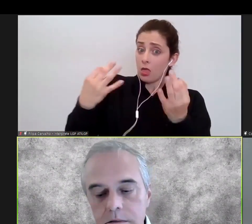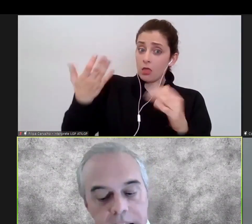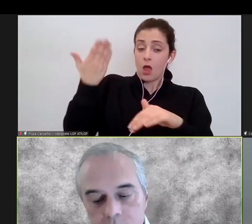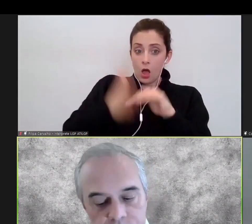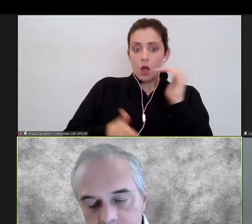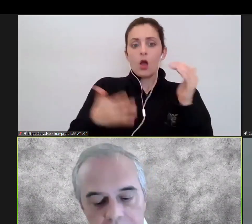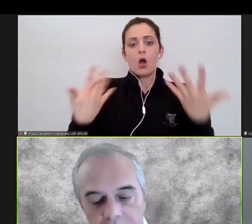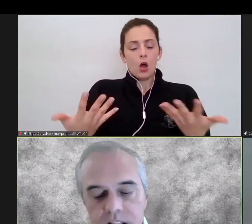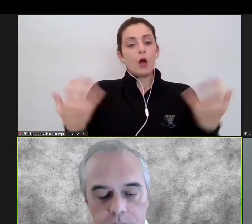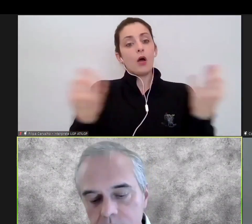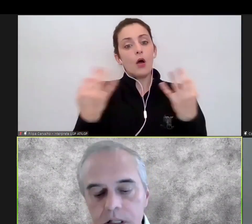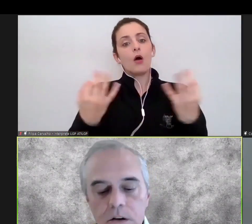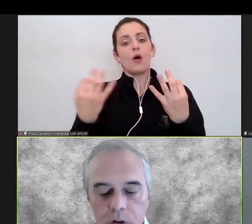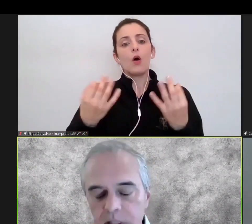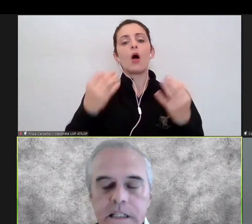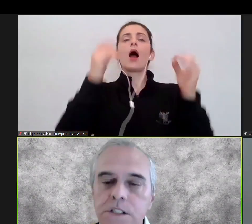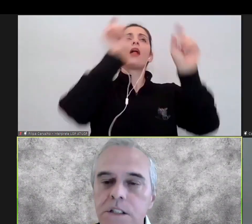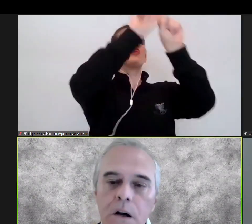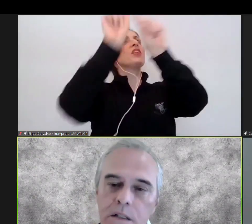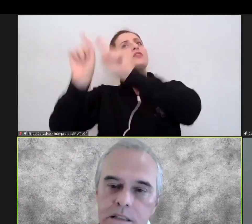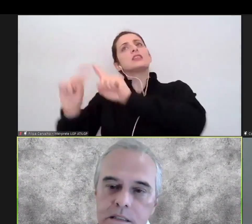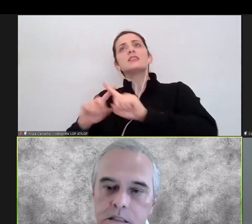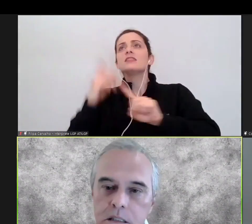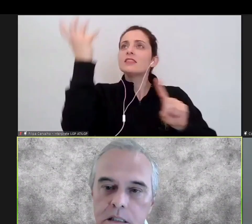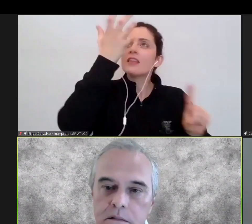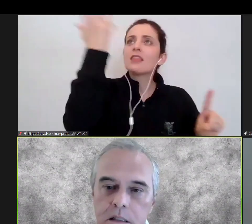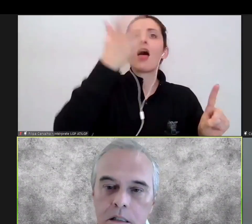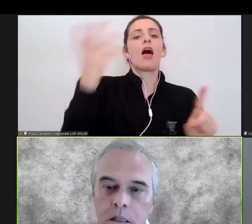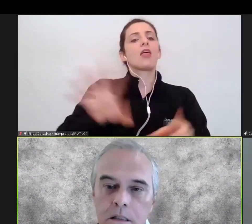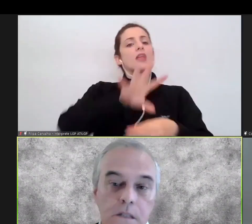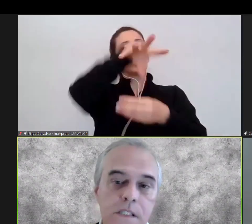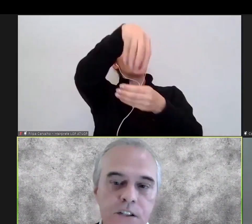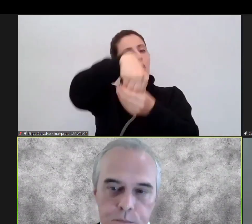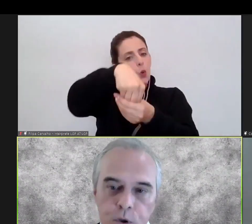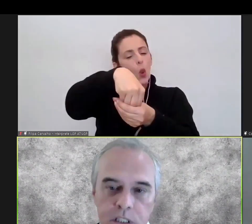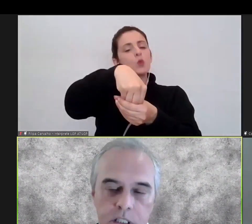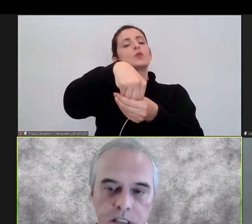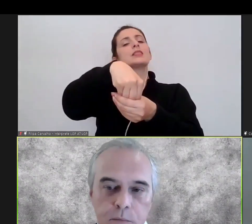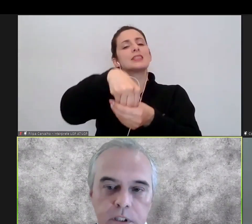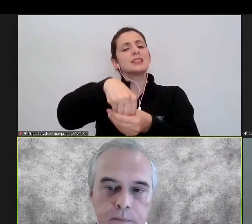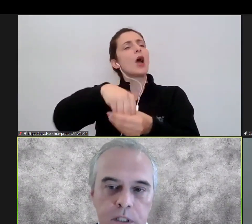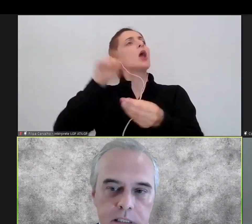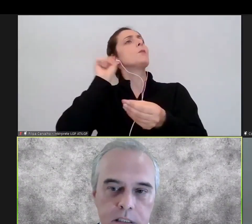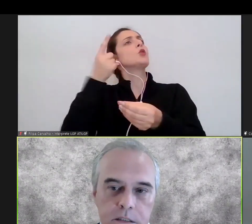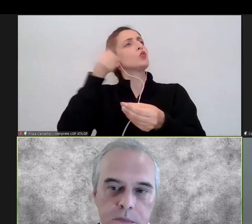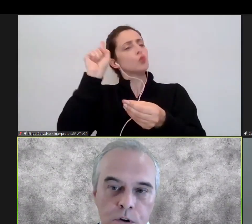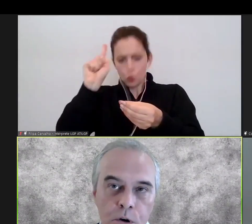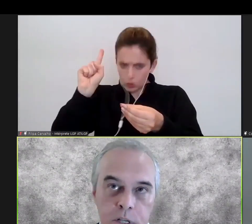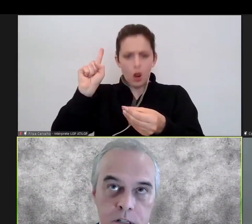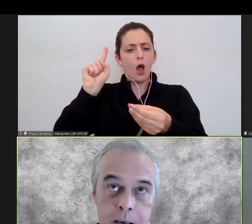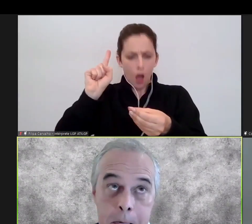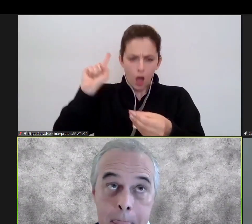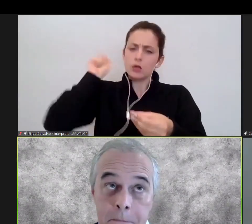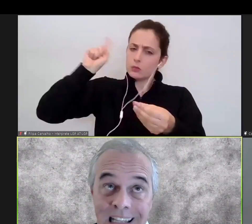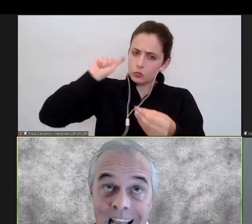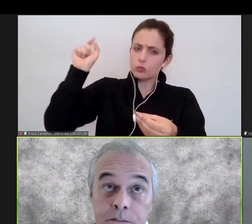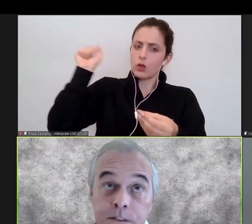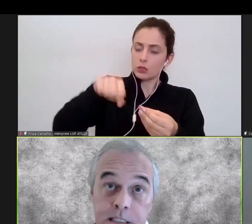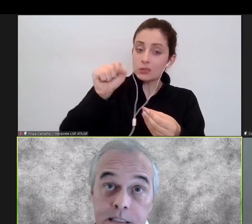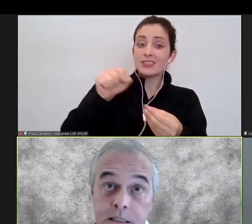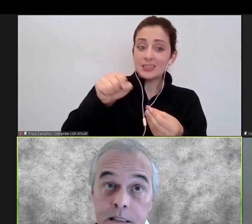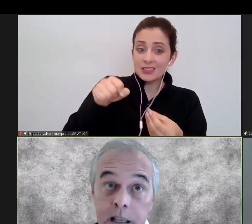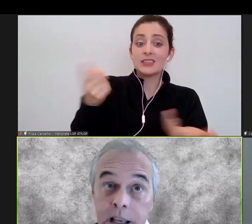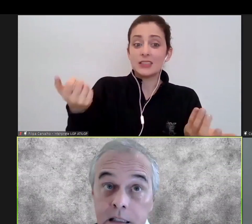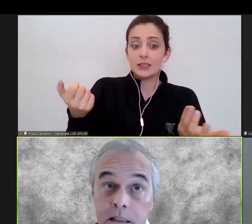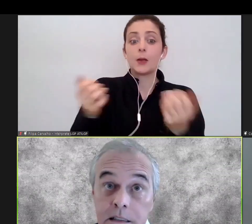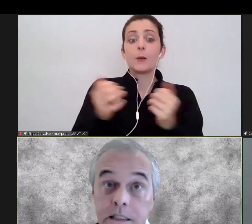Não é que a diversidade, a inclusão, de uma maneira geral, ela não seja importante, ela é muito importante, mas normalmente